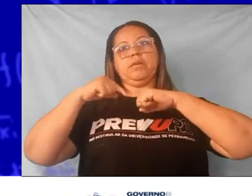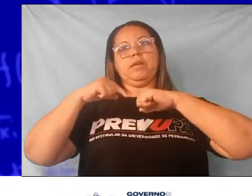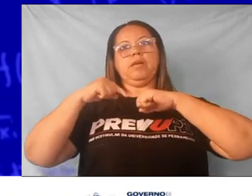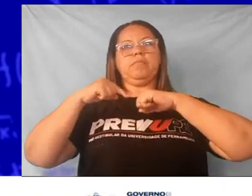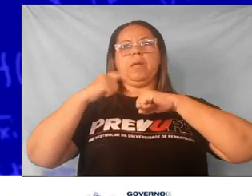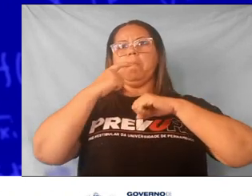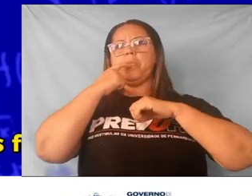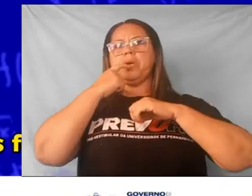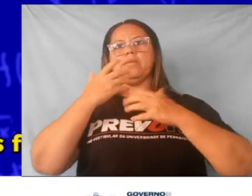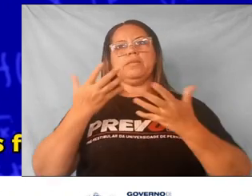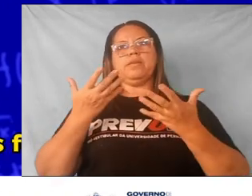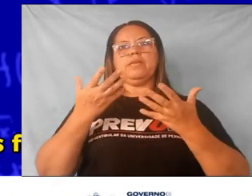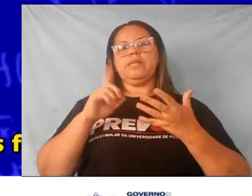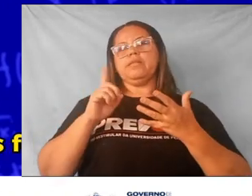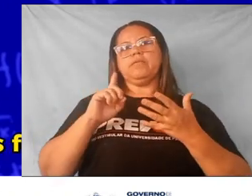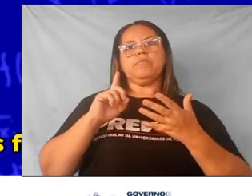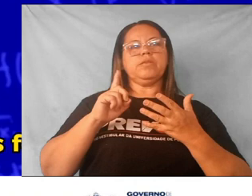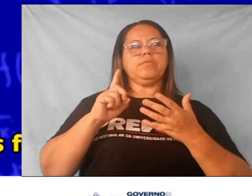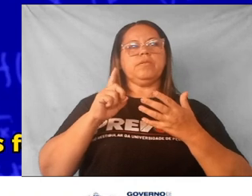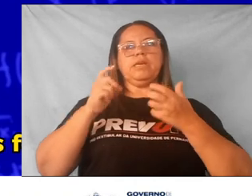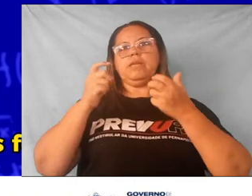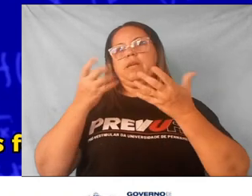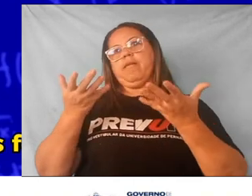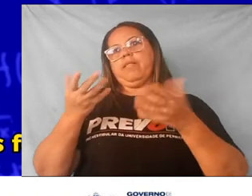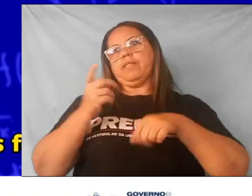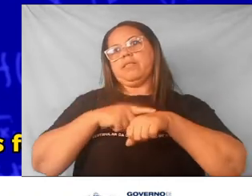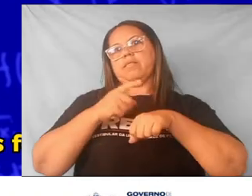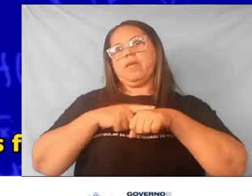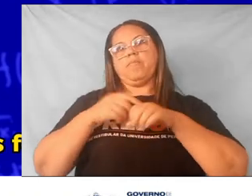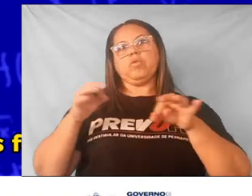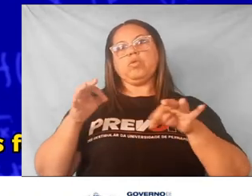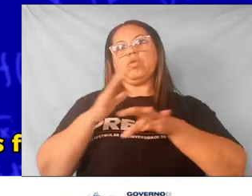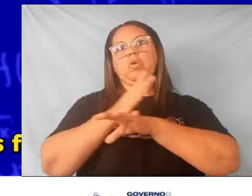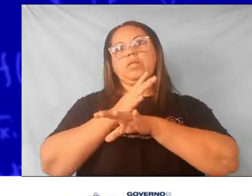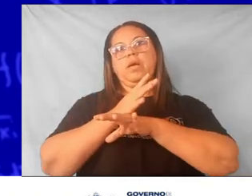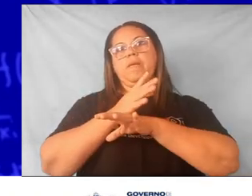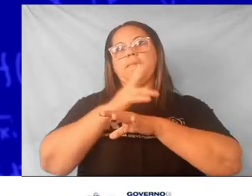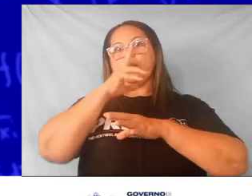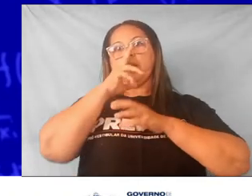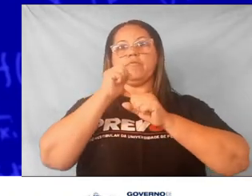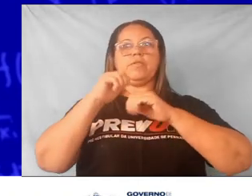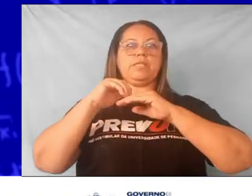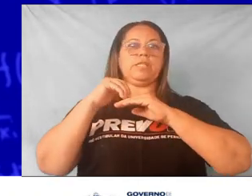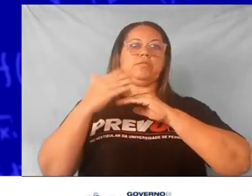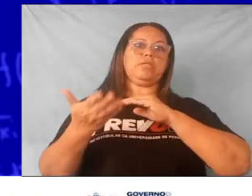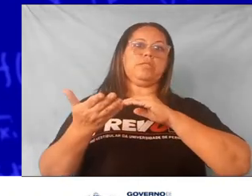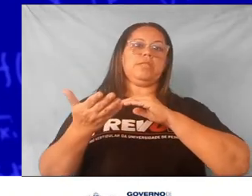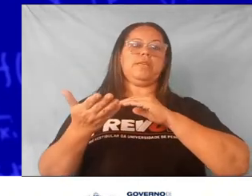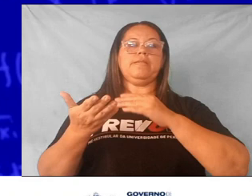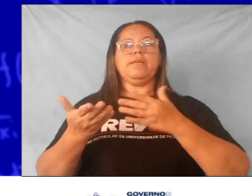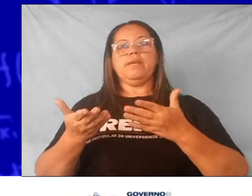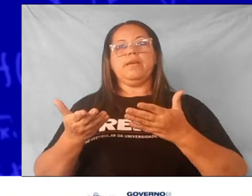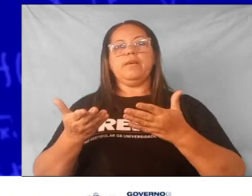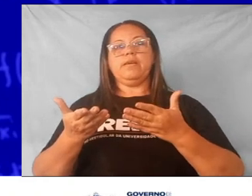muito breve, então não é transcorrido tempo suficiente para que as forças externas